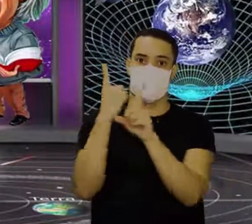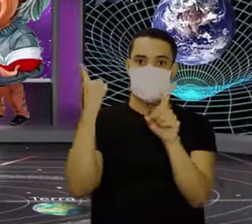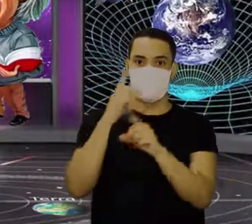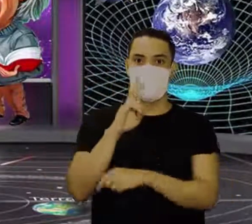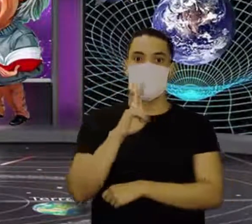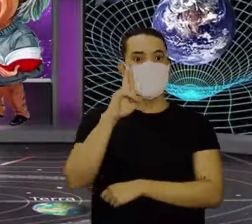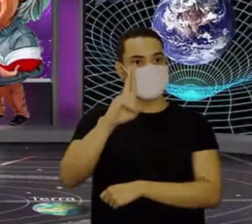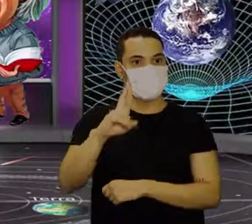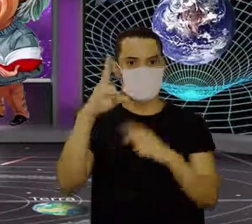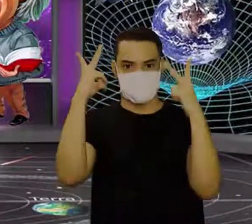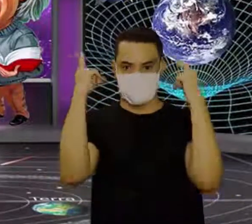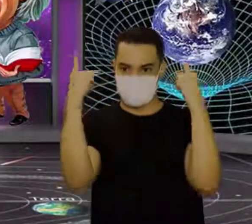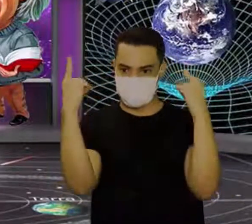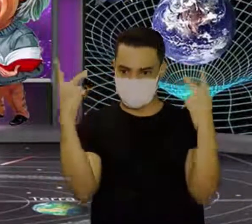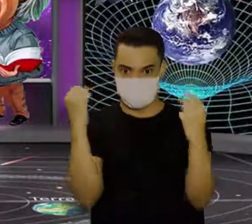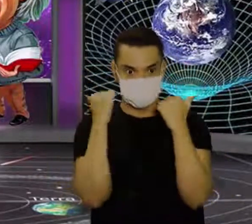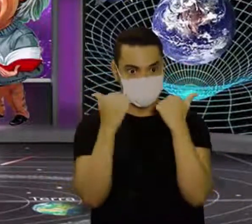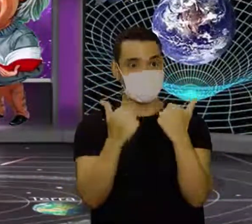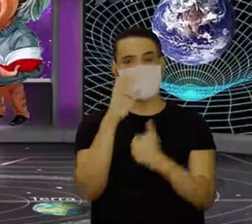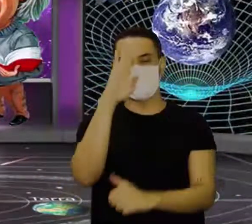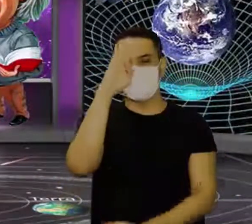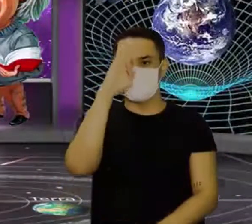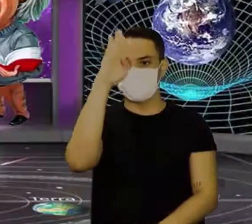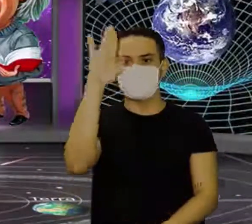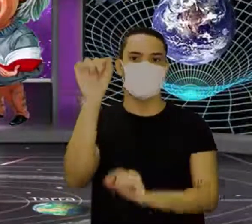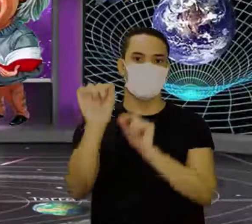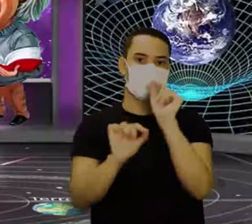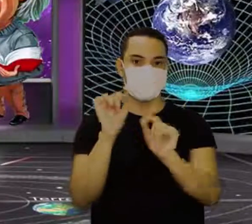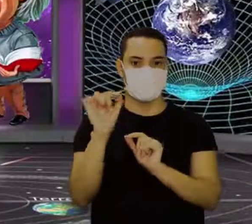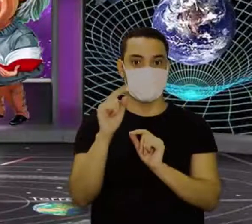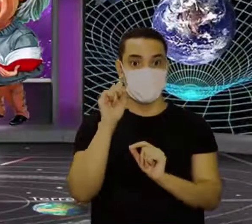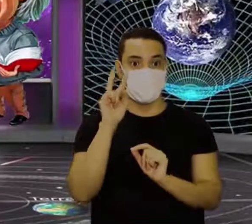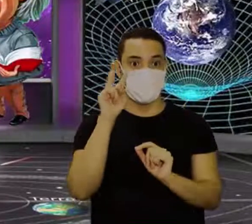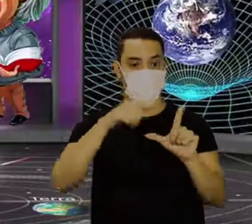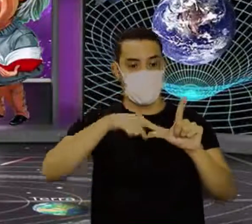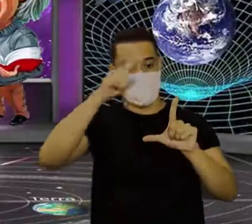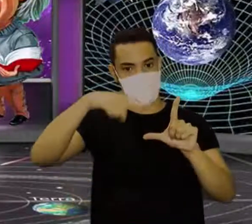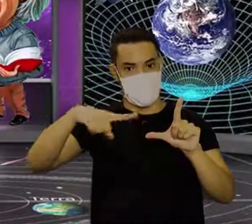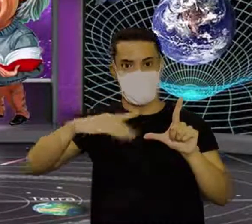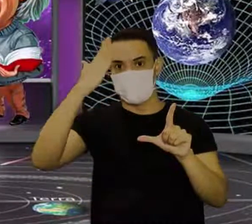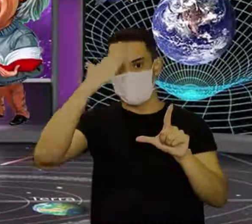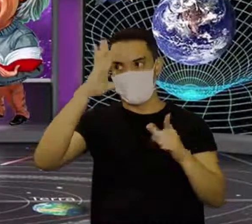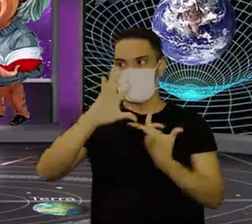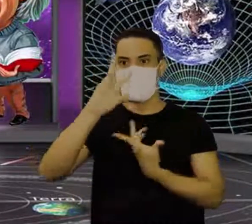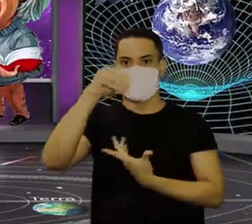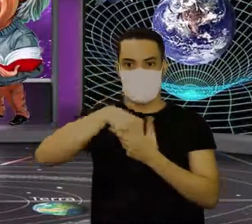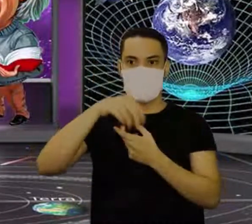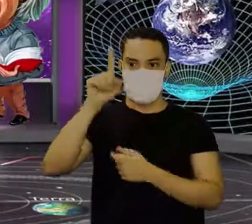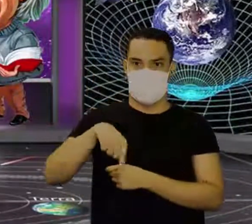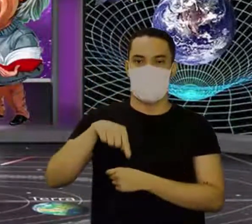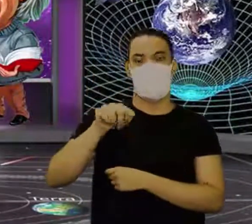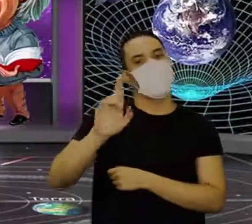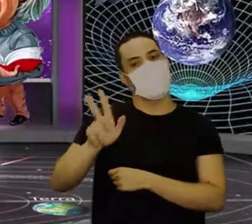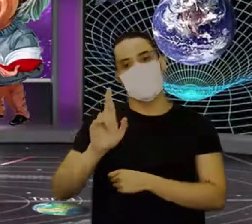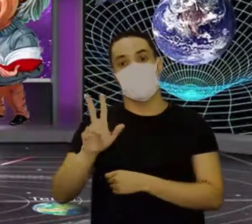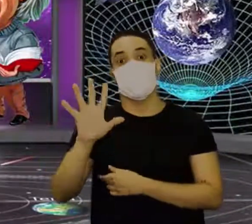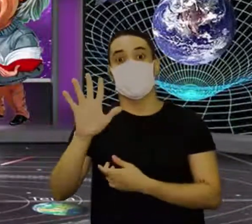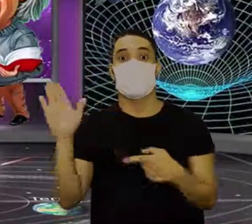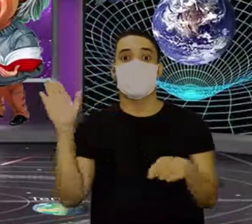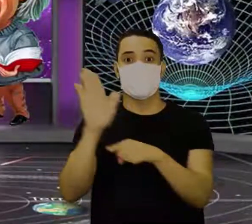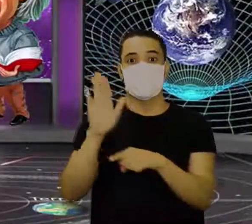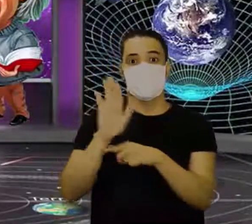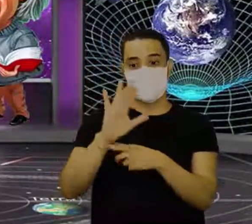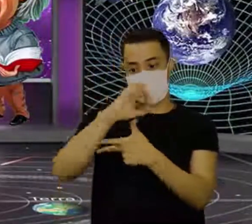resultado tranquilamente. E principalmente, só de observar um gráfico você já sabe se ele é ômico ou não, tá? Isso ajuda muito nas questões de